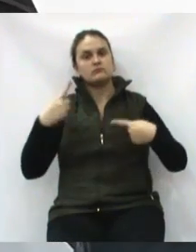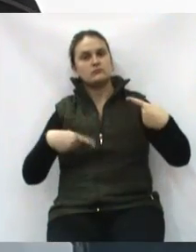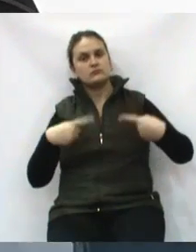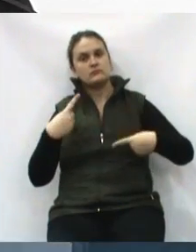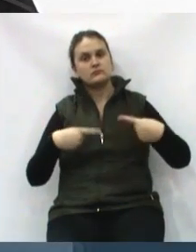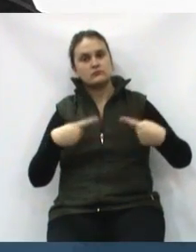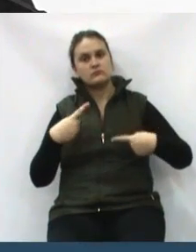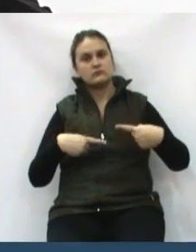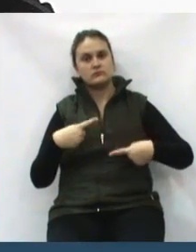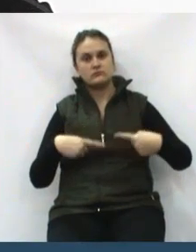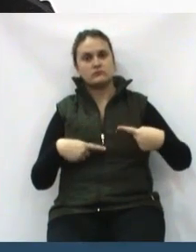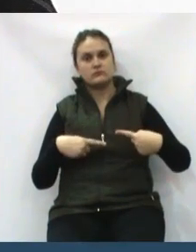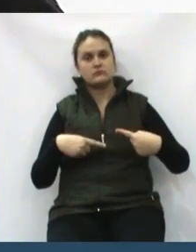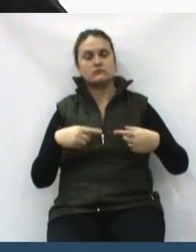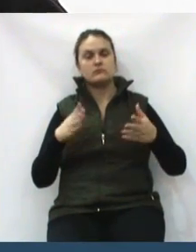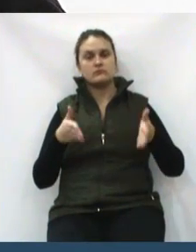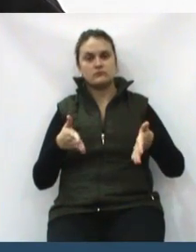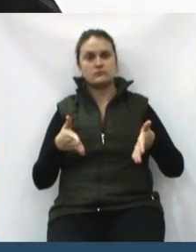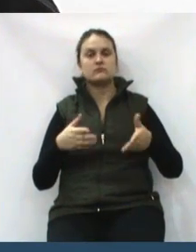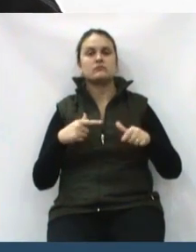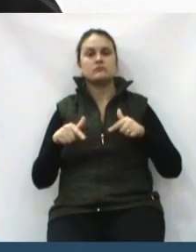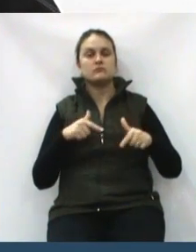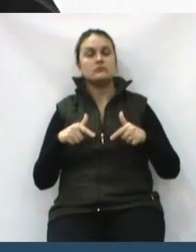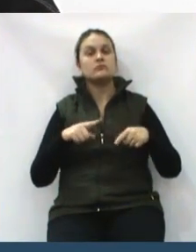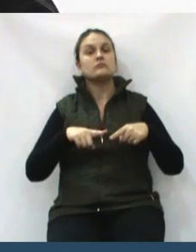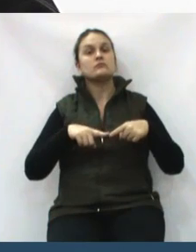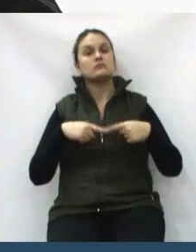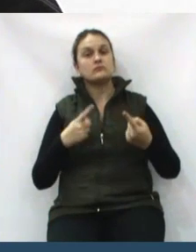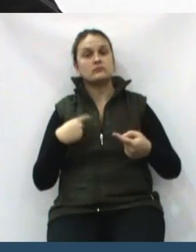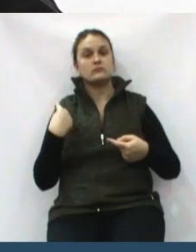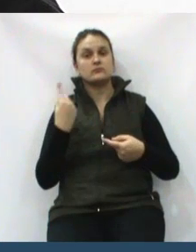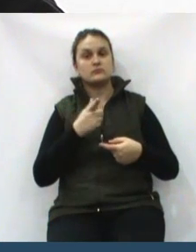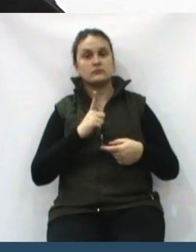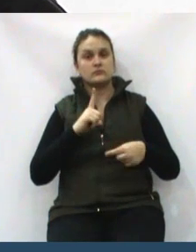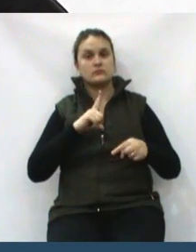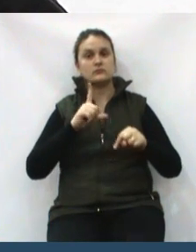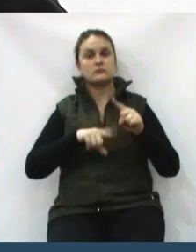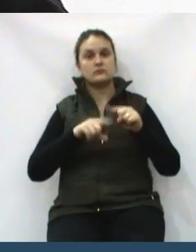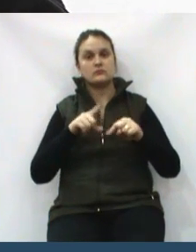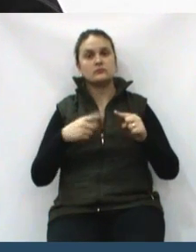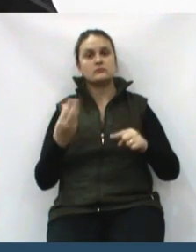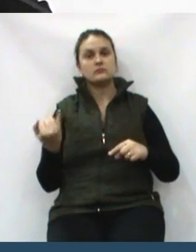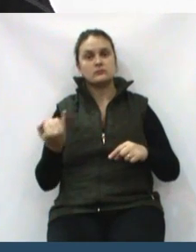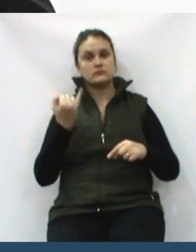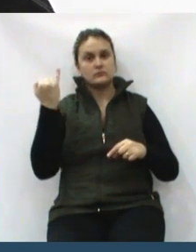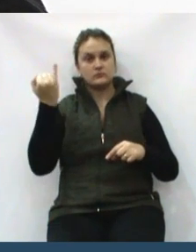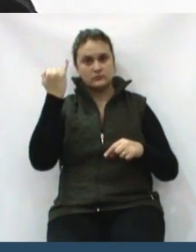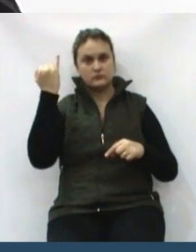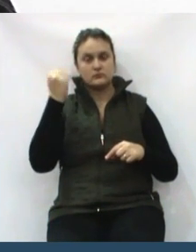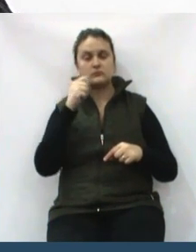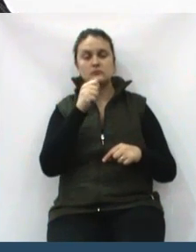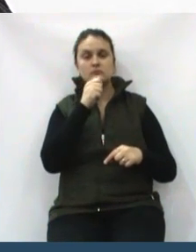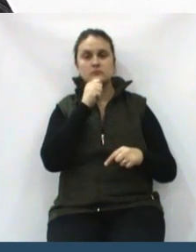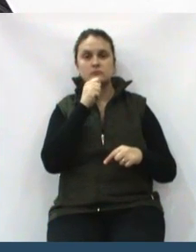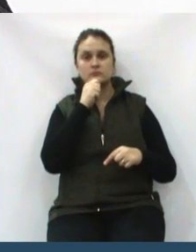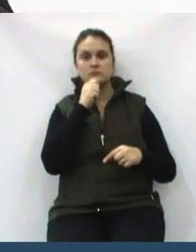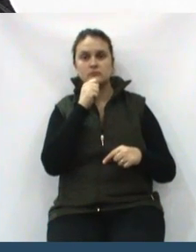discussões por essa legislatura, nós temos algumas matérias muito importantes para